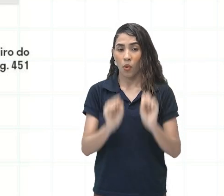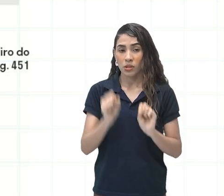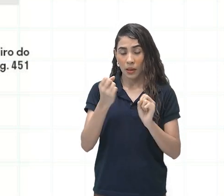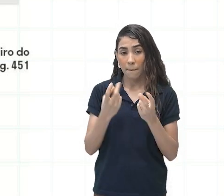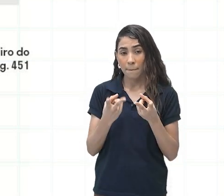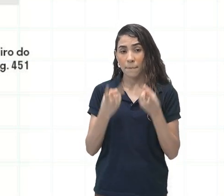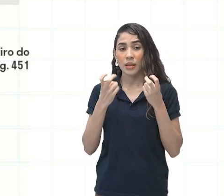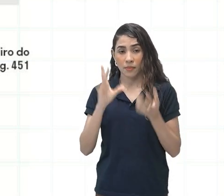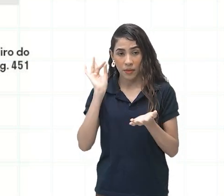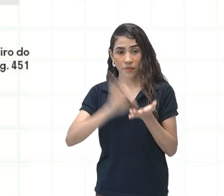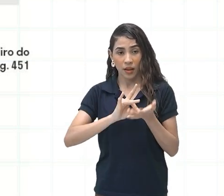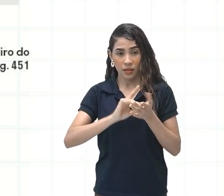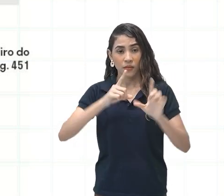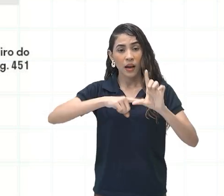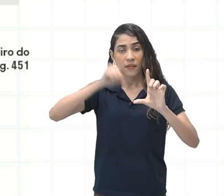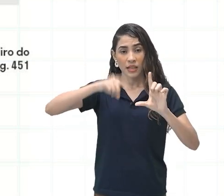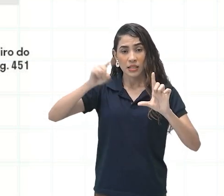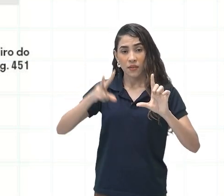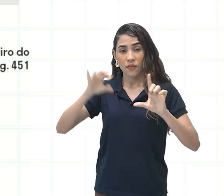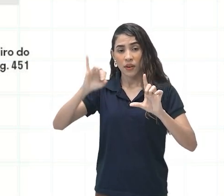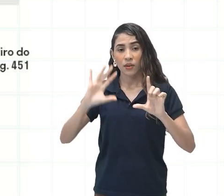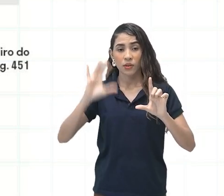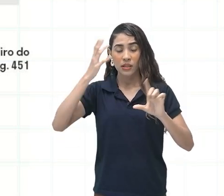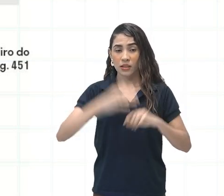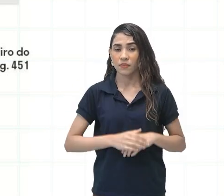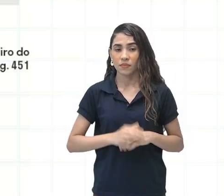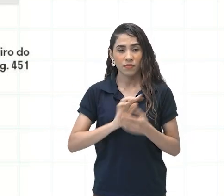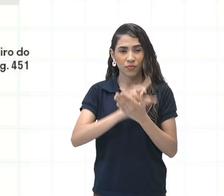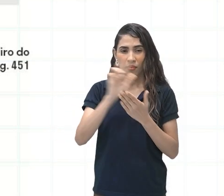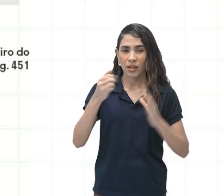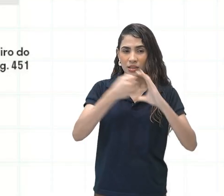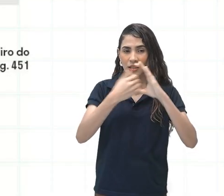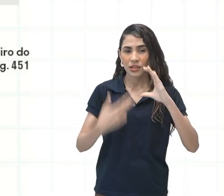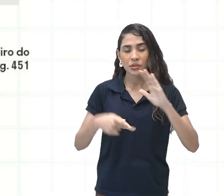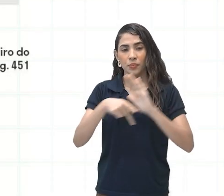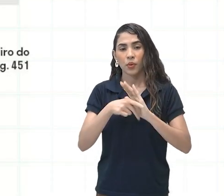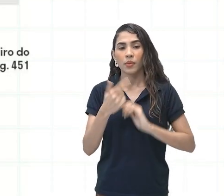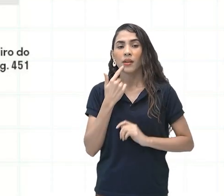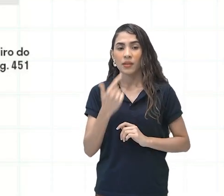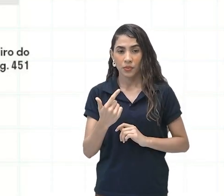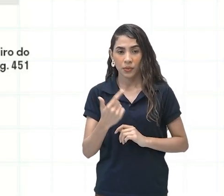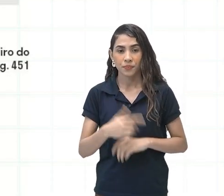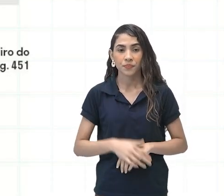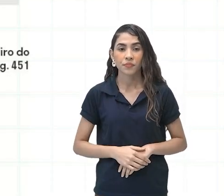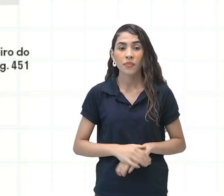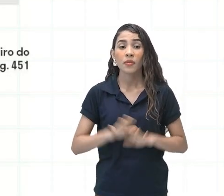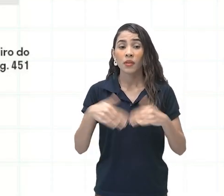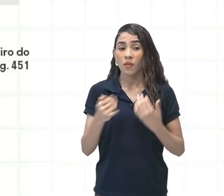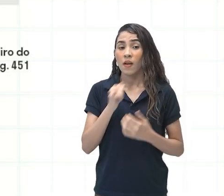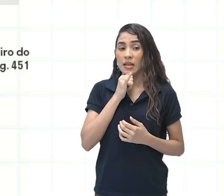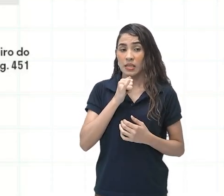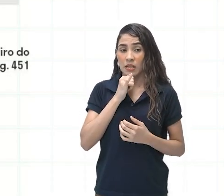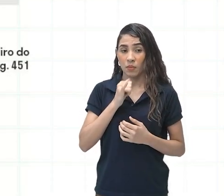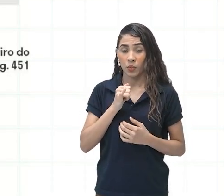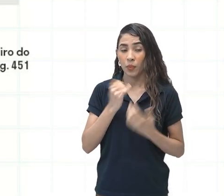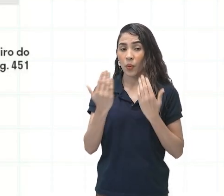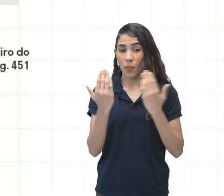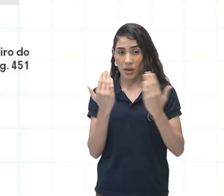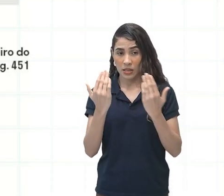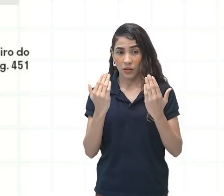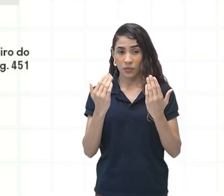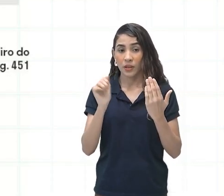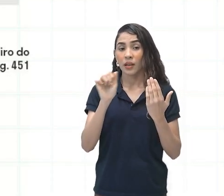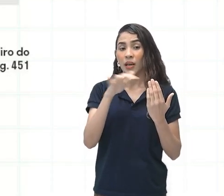de fato, a variação vai ocorrer em vários aspectos da língua, tá bom? Então, por exemplo, aí de novo uma comparação